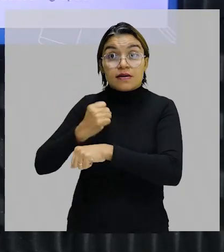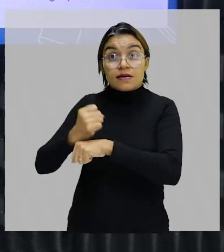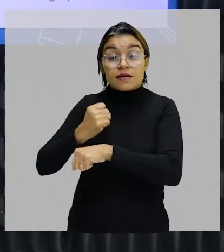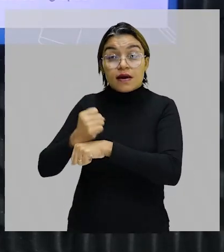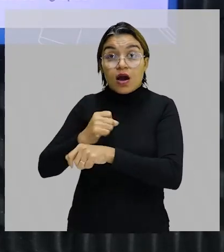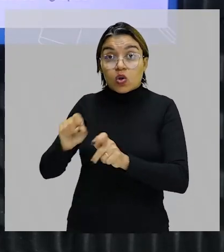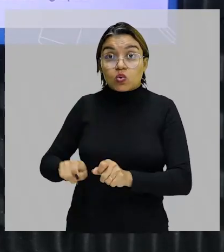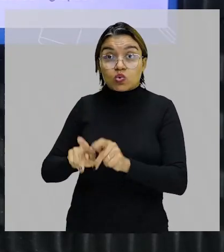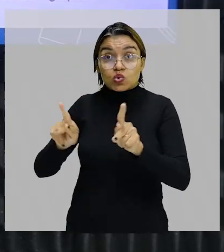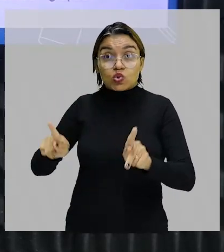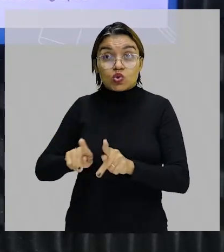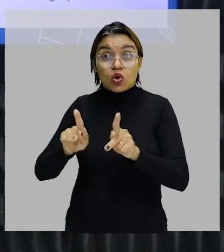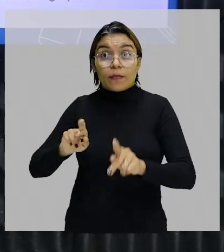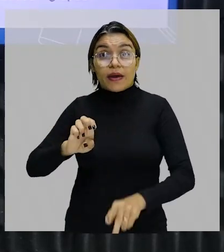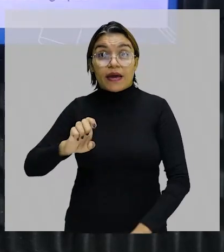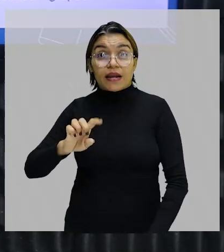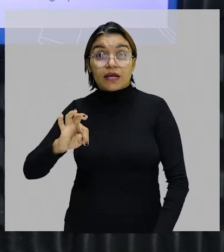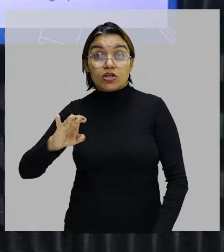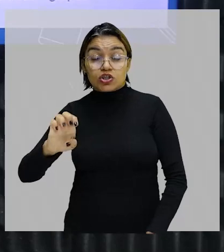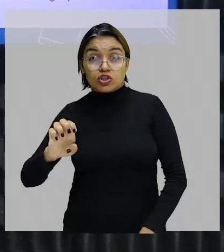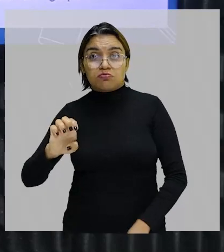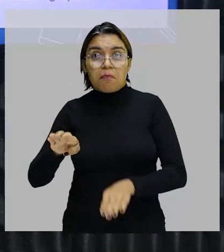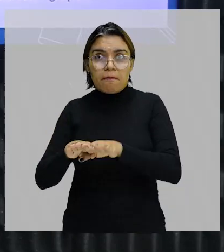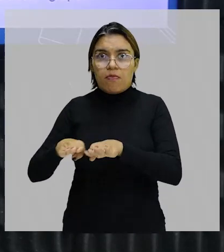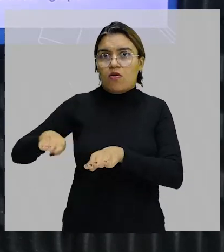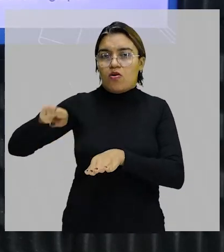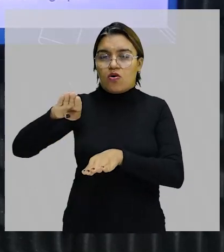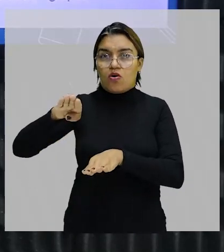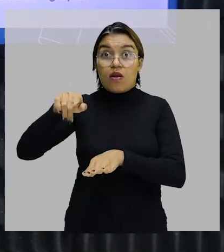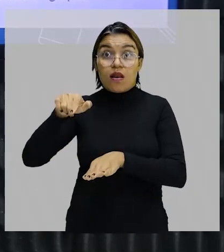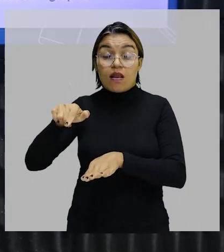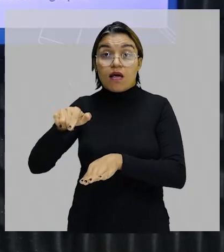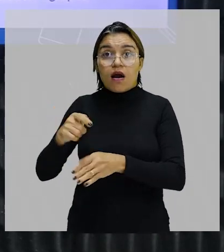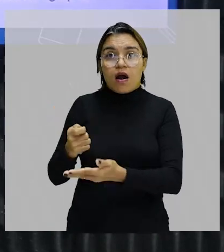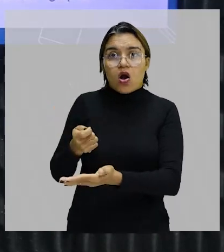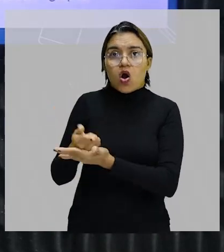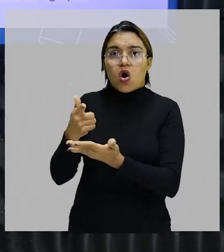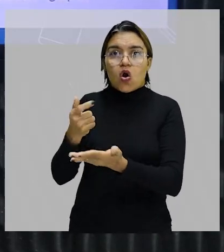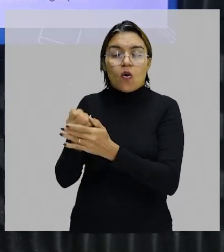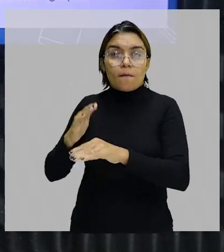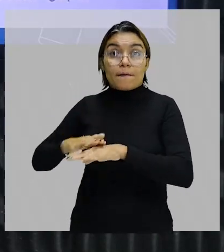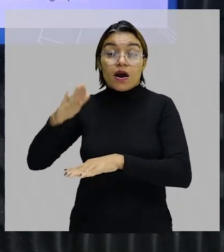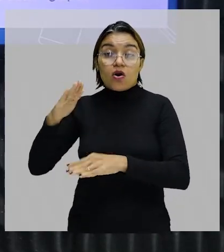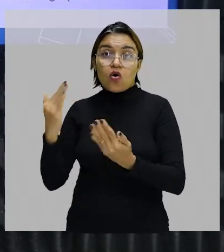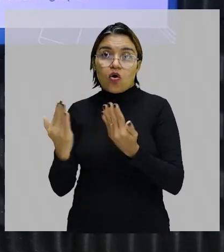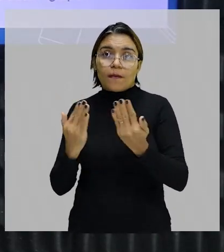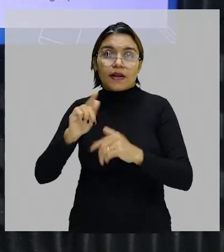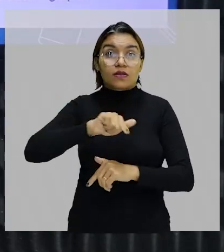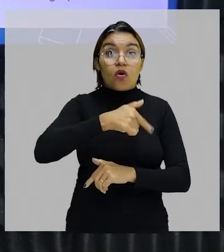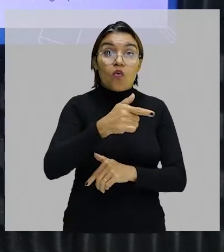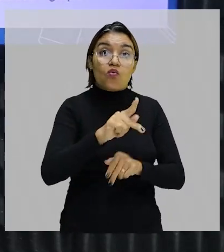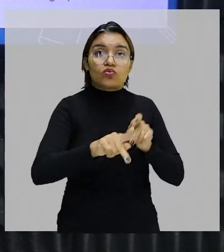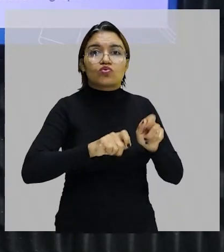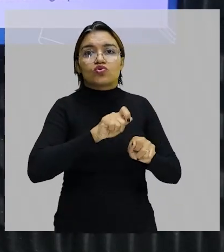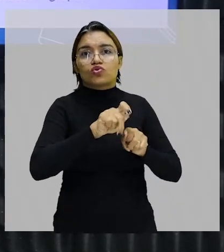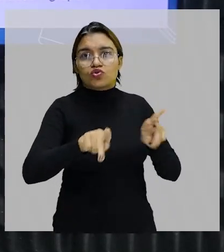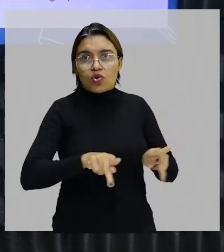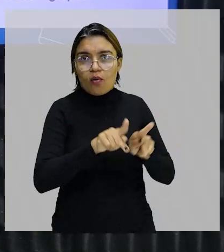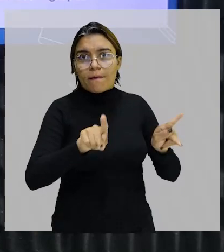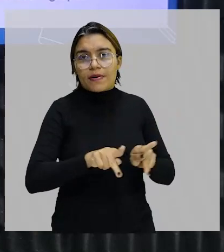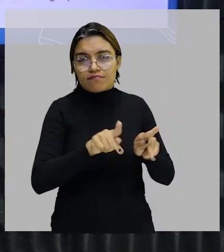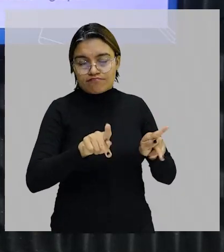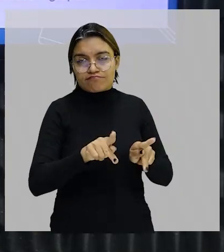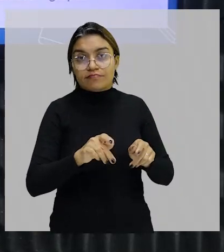Que eram justamente espaços onde o custo era muito maior do que dos outros próprios shopping centers, tá certo? Então